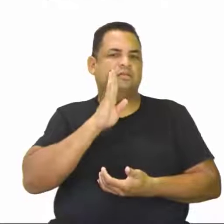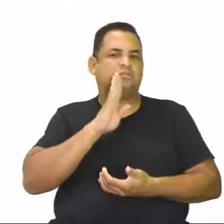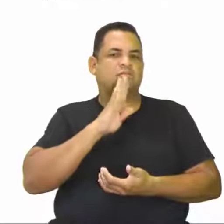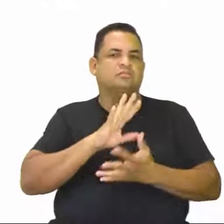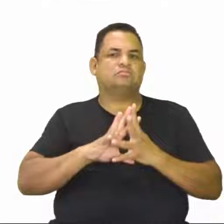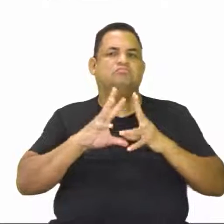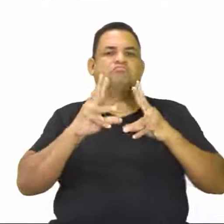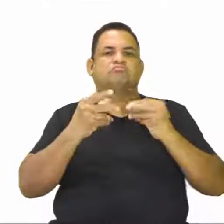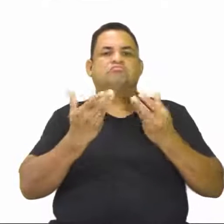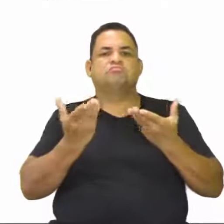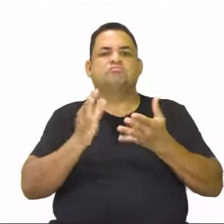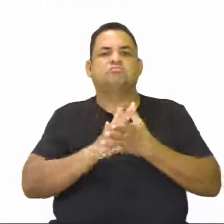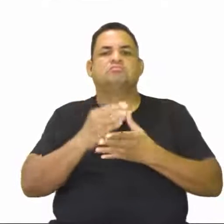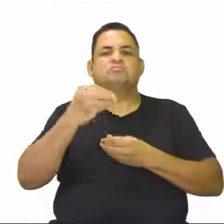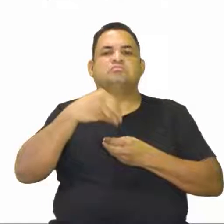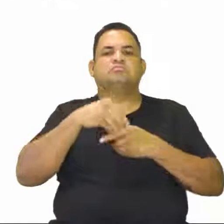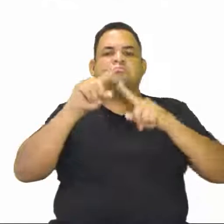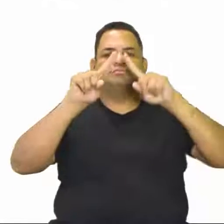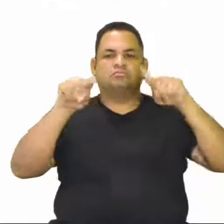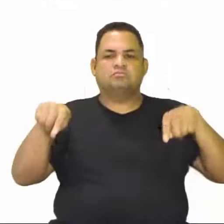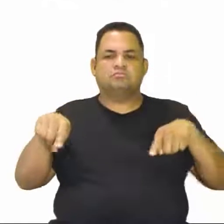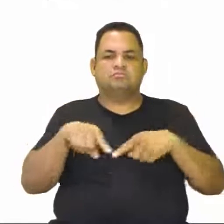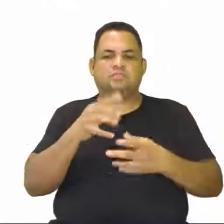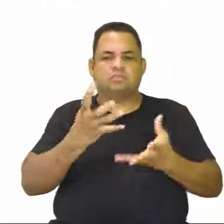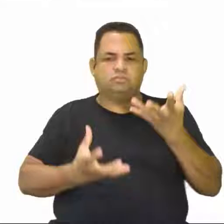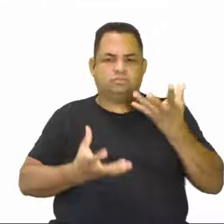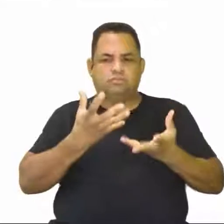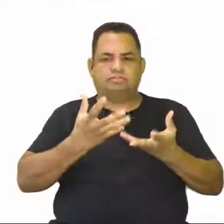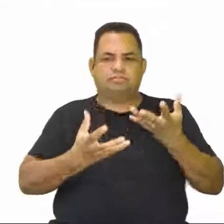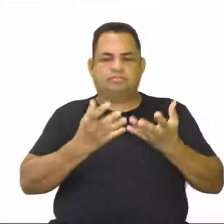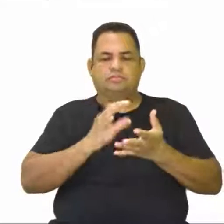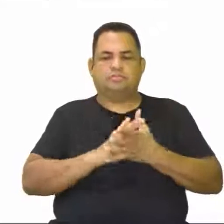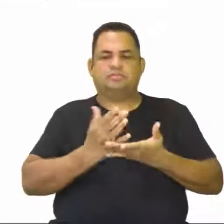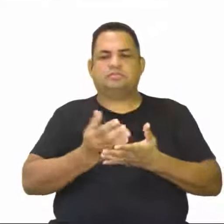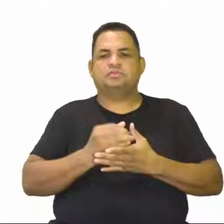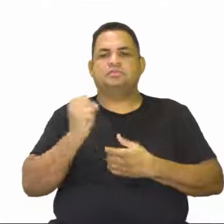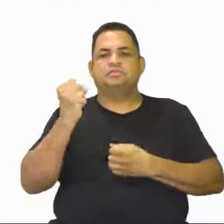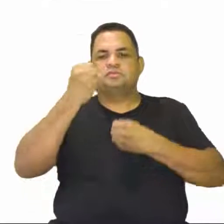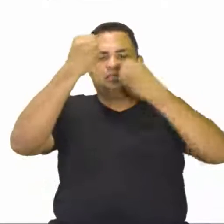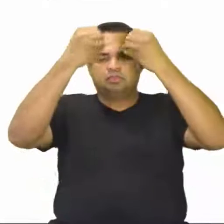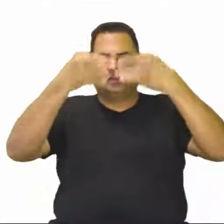tem tudo a ver com o triângulo do fogo que foi explicado na nossa aula.